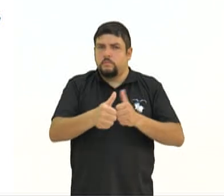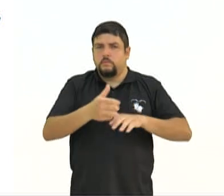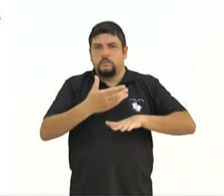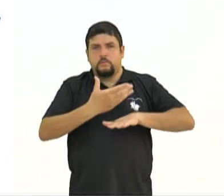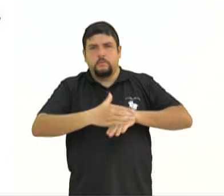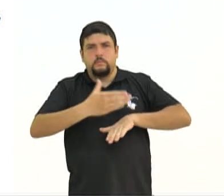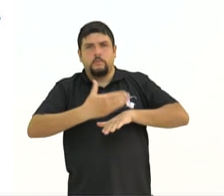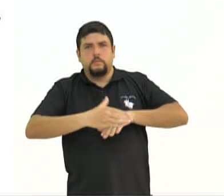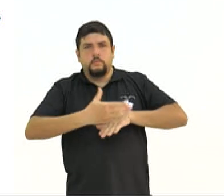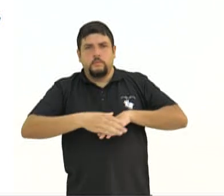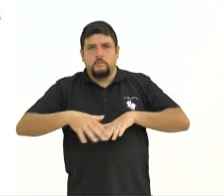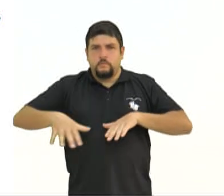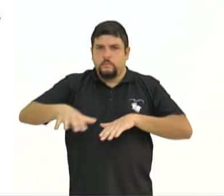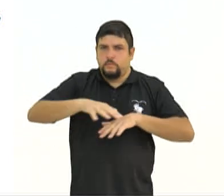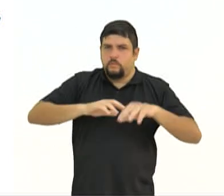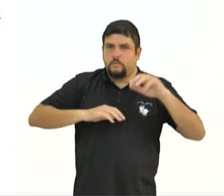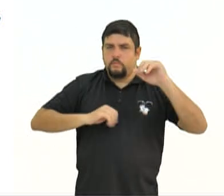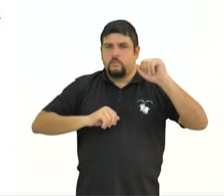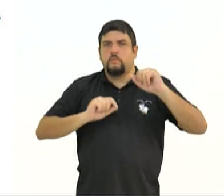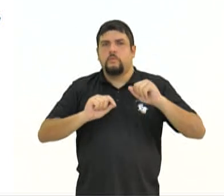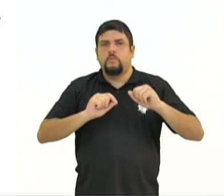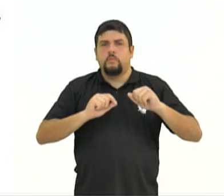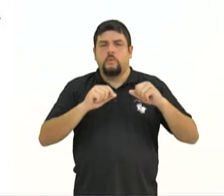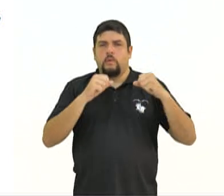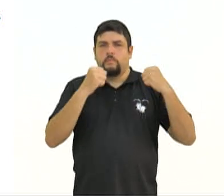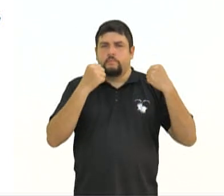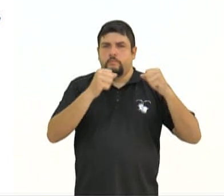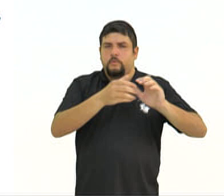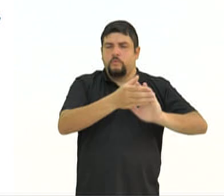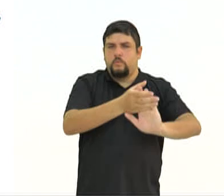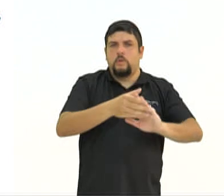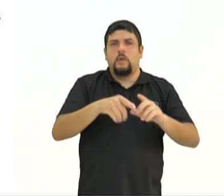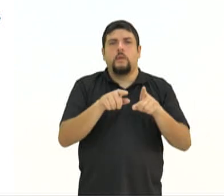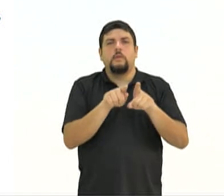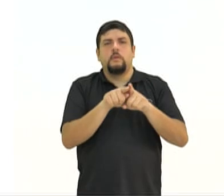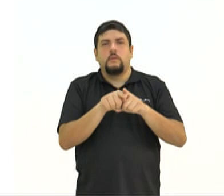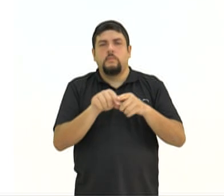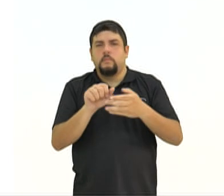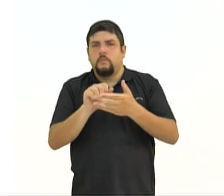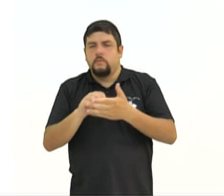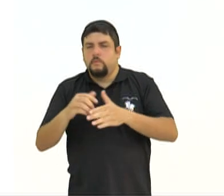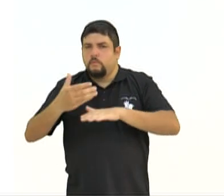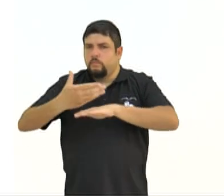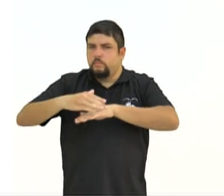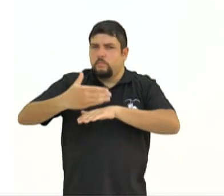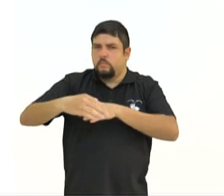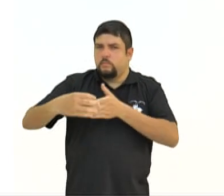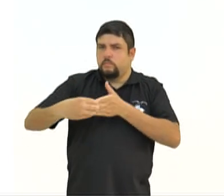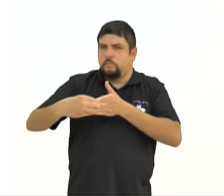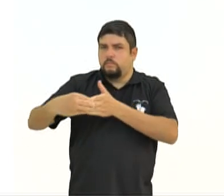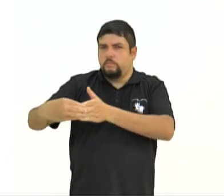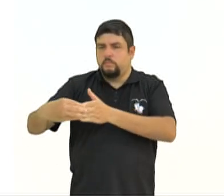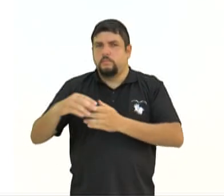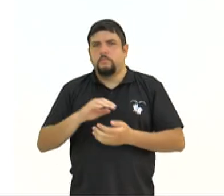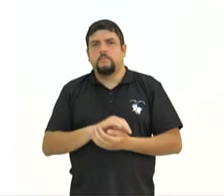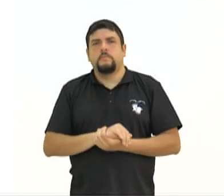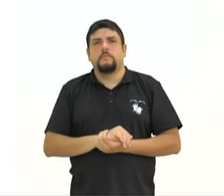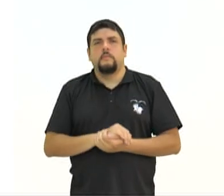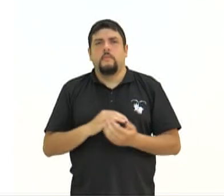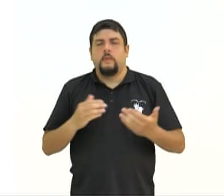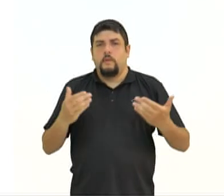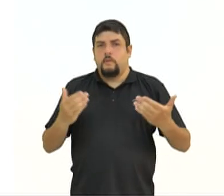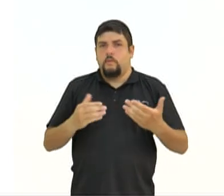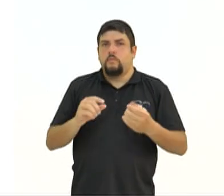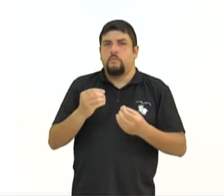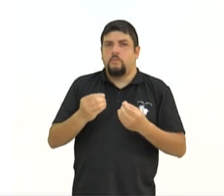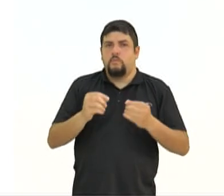praticados por esses espanhóis são a ginástica e algumas atividades orientadas. Bien? Então, a gente tem a primeira parte lá